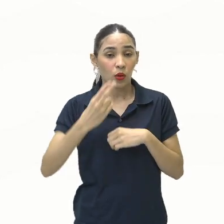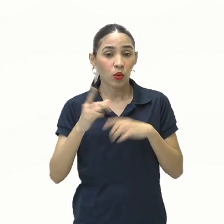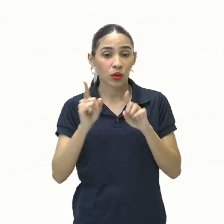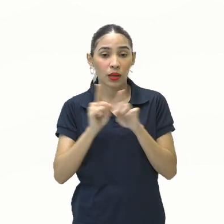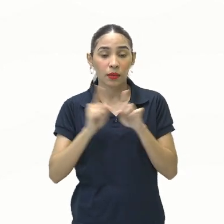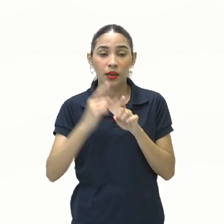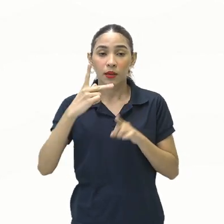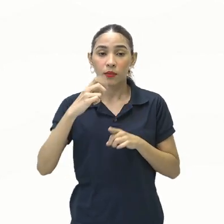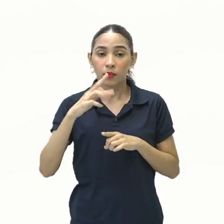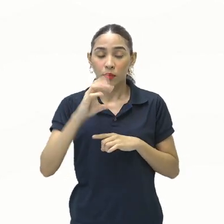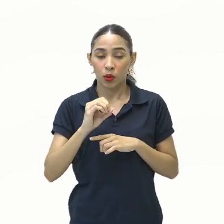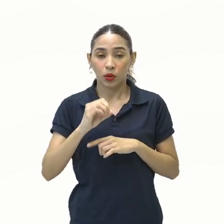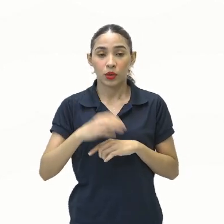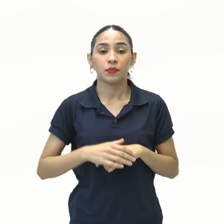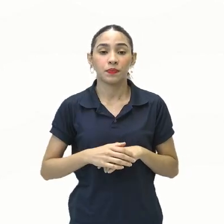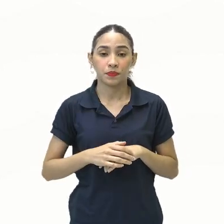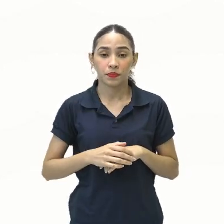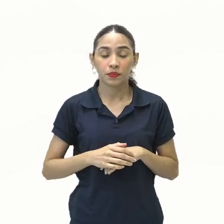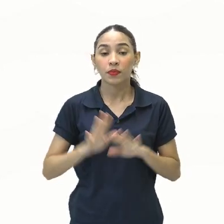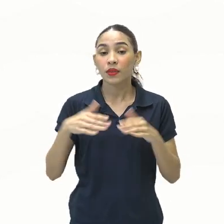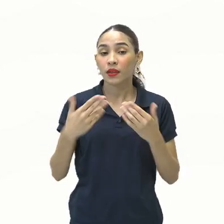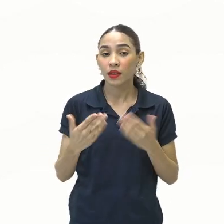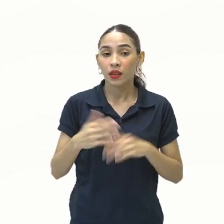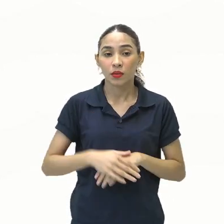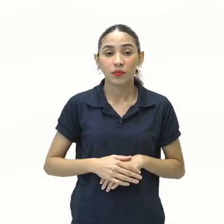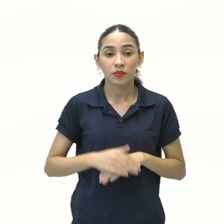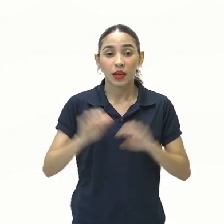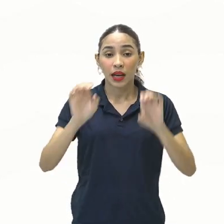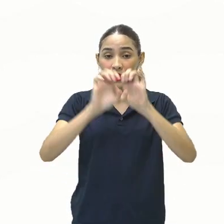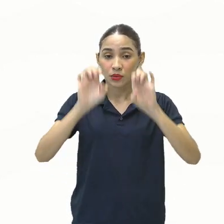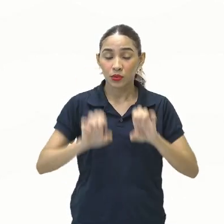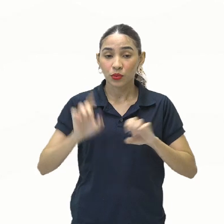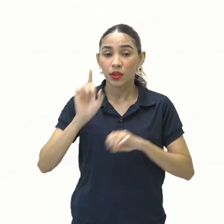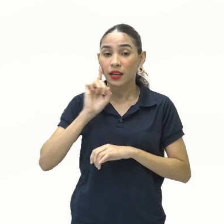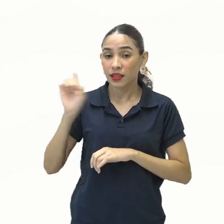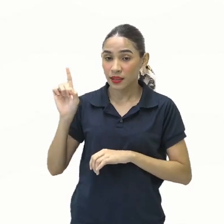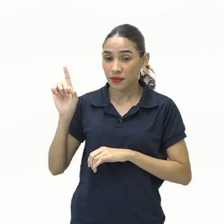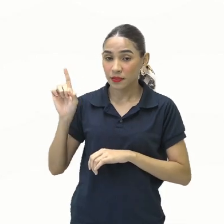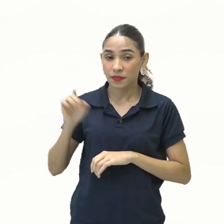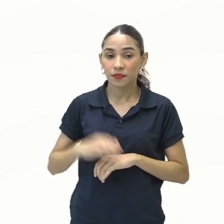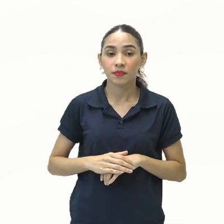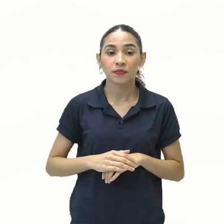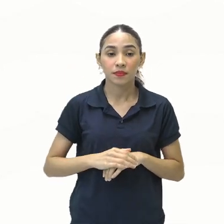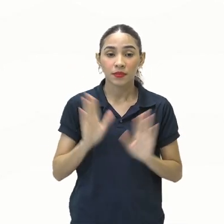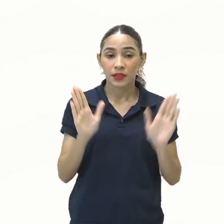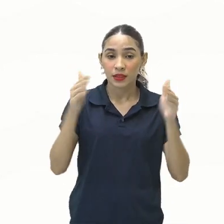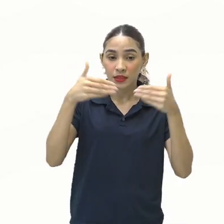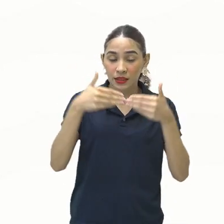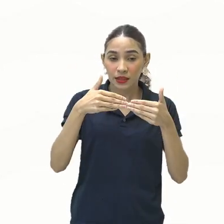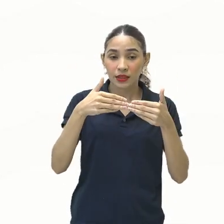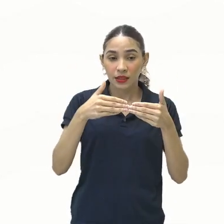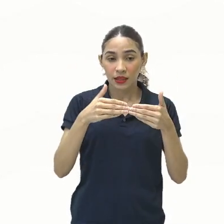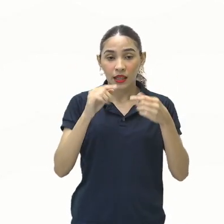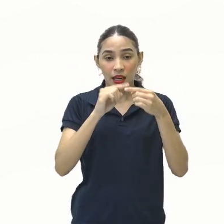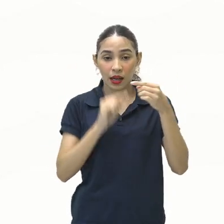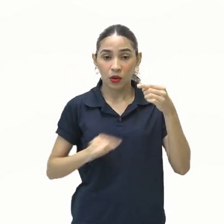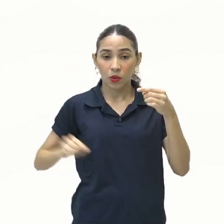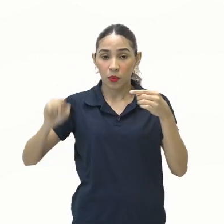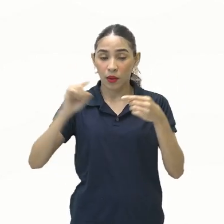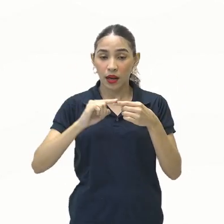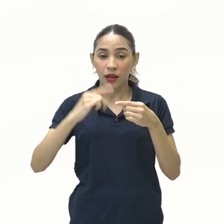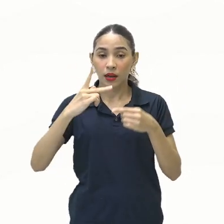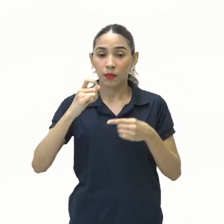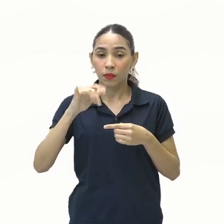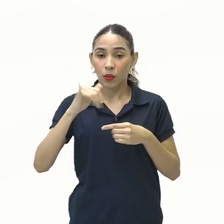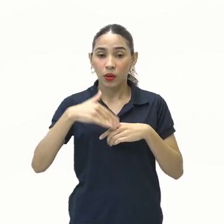ser polinuclear condensada. E aí, essa estrutura aí, ó, cíclica aromática polinuclear condensada, eu trouxe